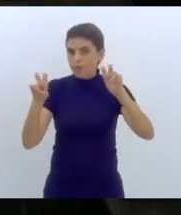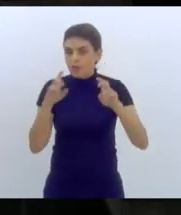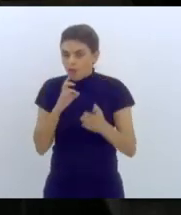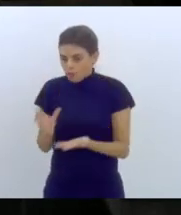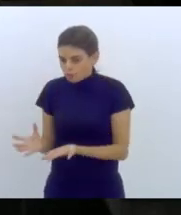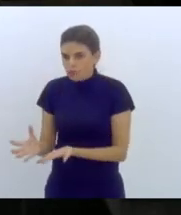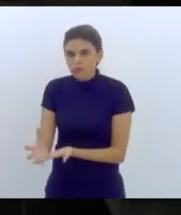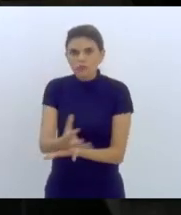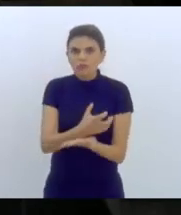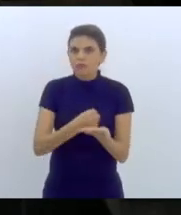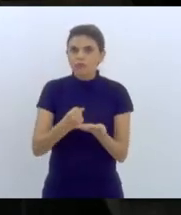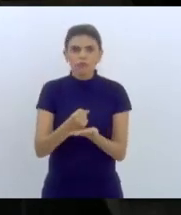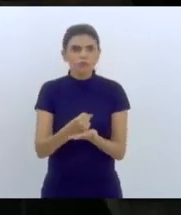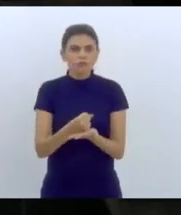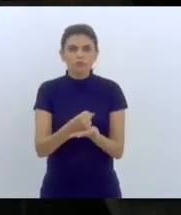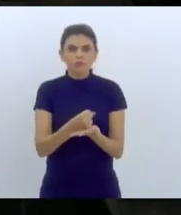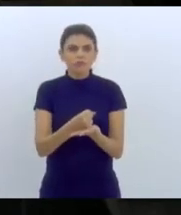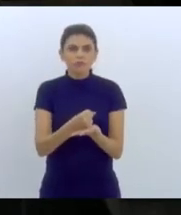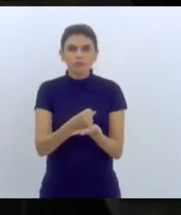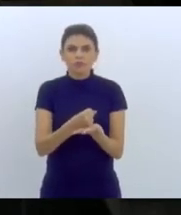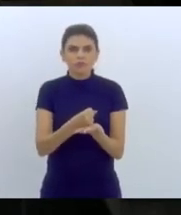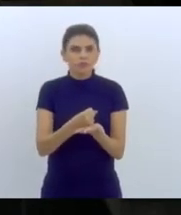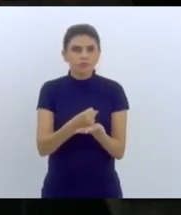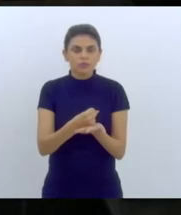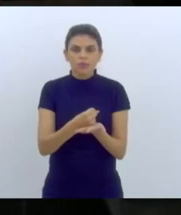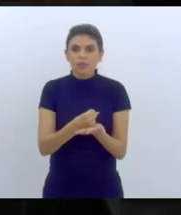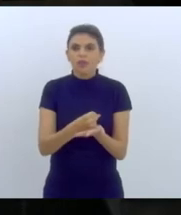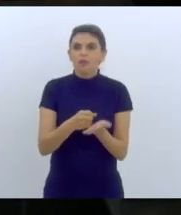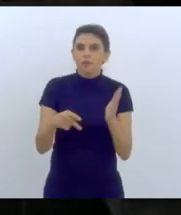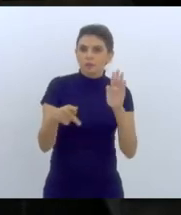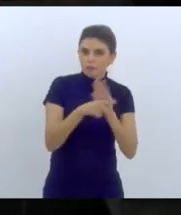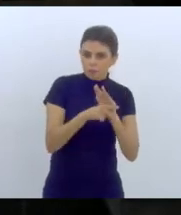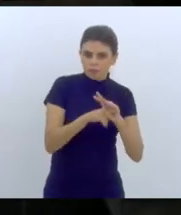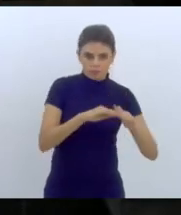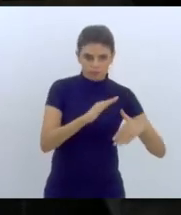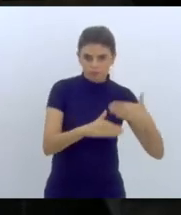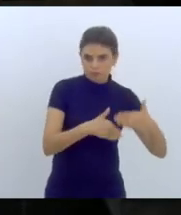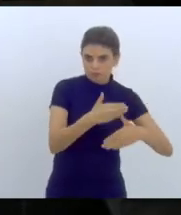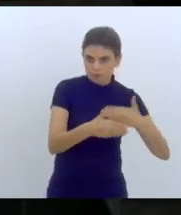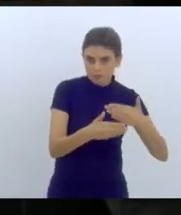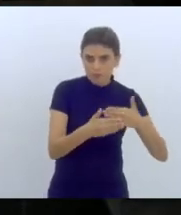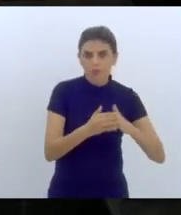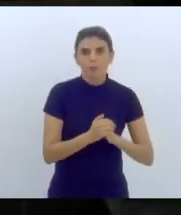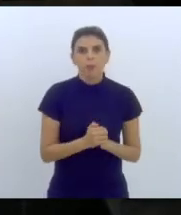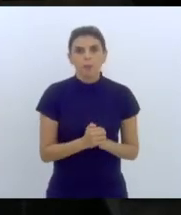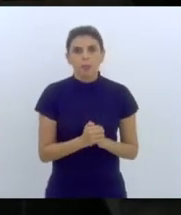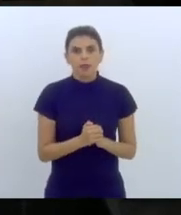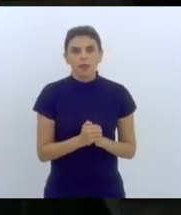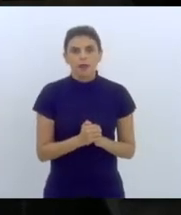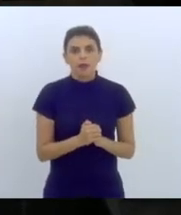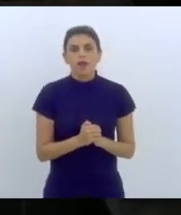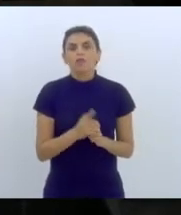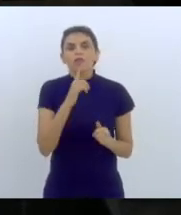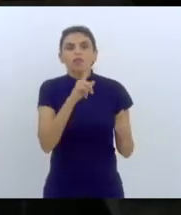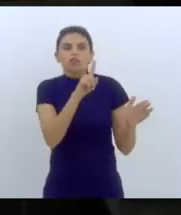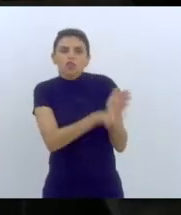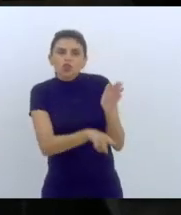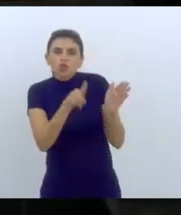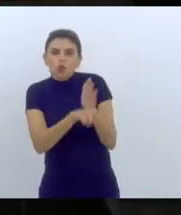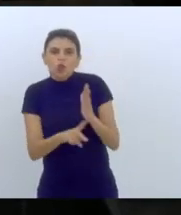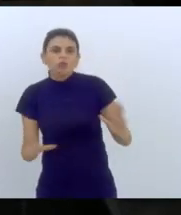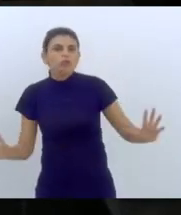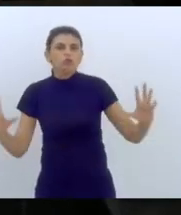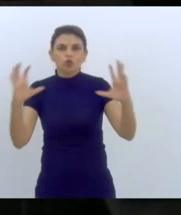arrendamento ou afretamento de unidade de produção, foi descontado do total